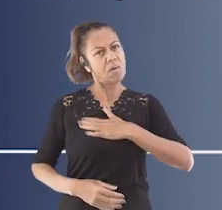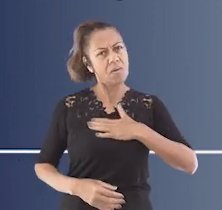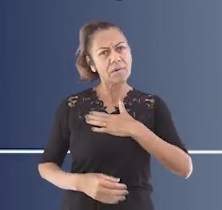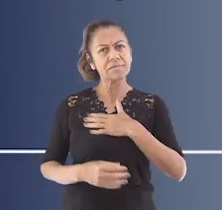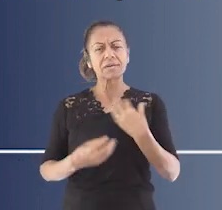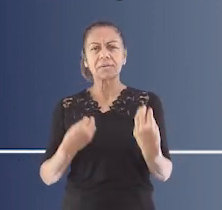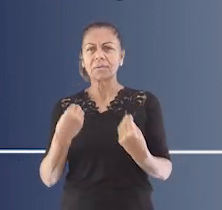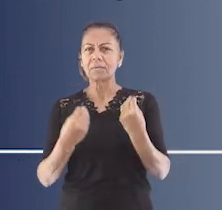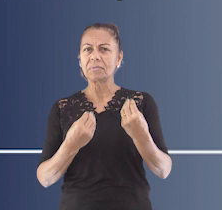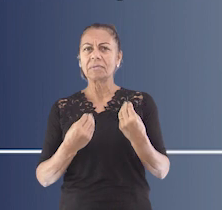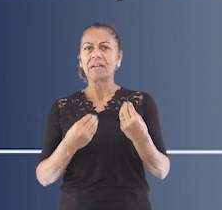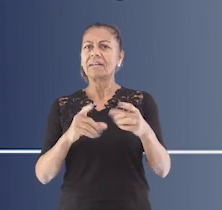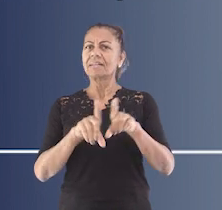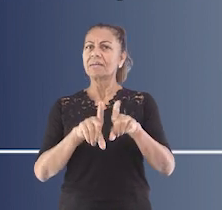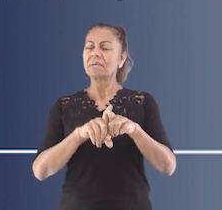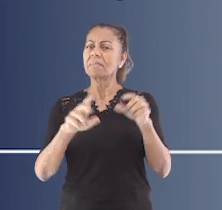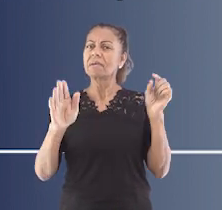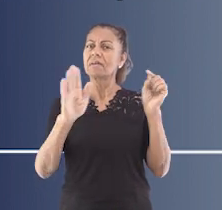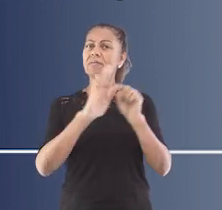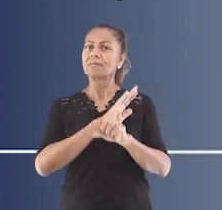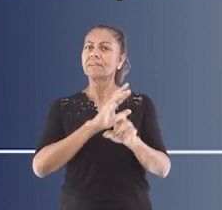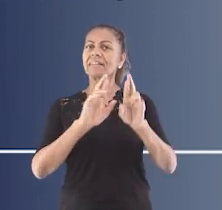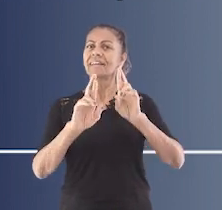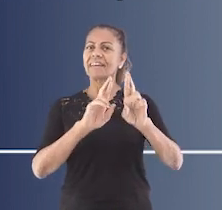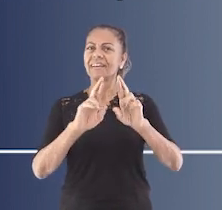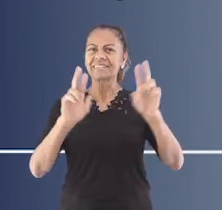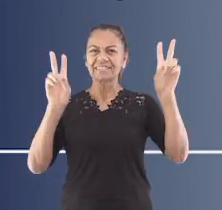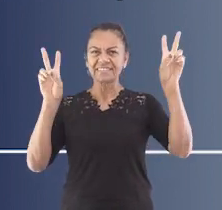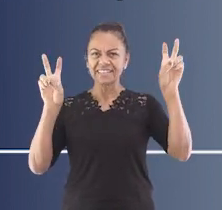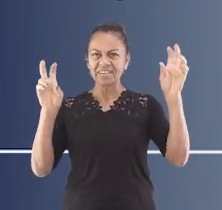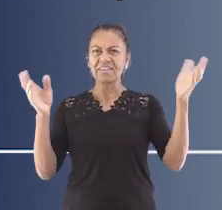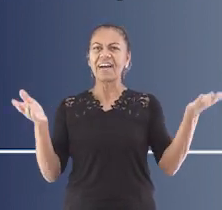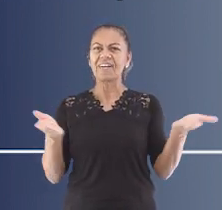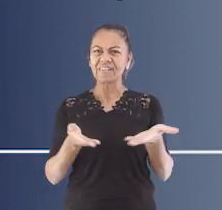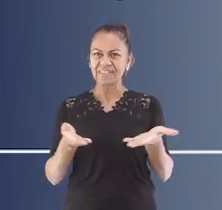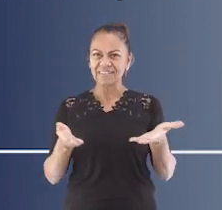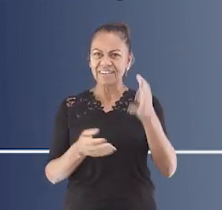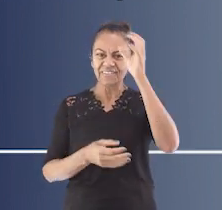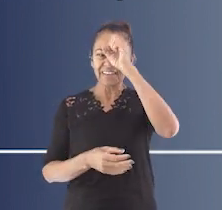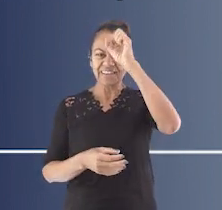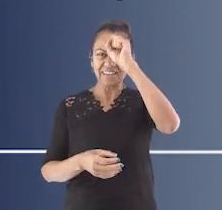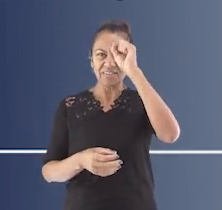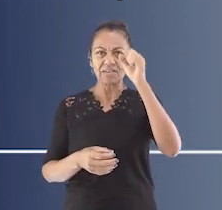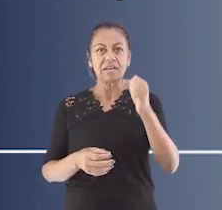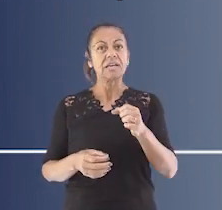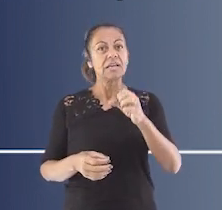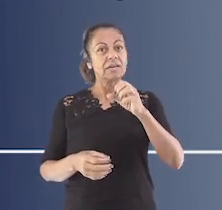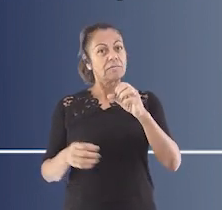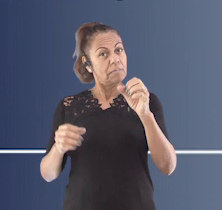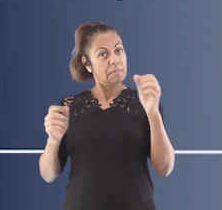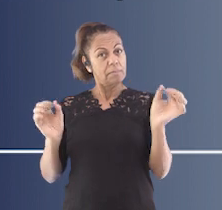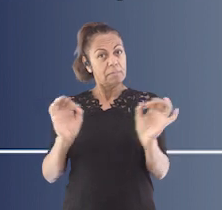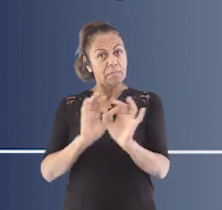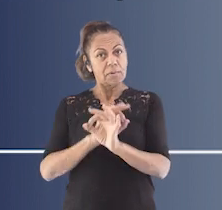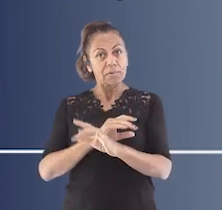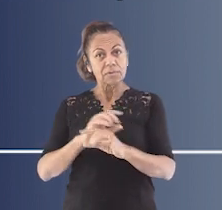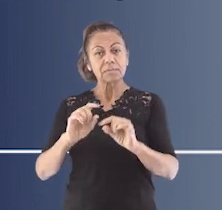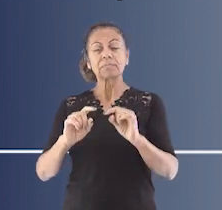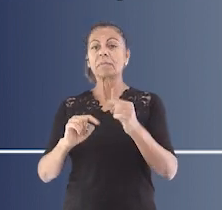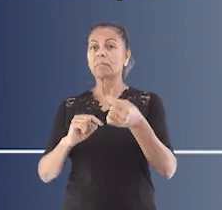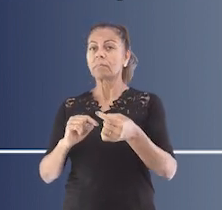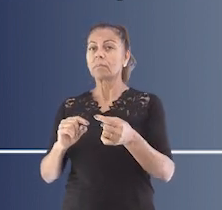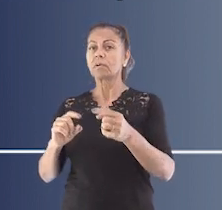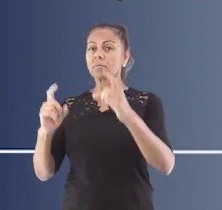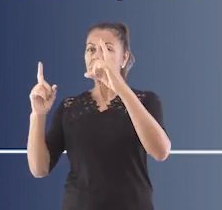seu corpo, entre outras perguntas relacionadas com o tema. Será um prazer receber o seu vídeo,